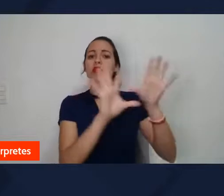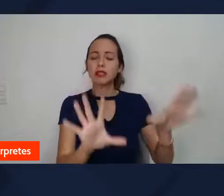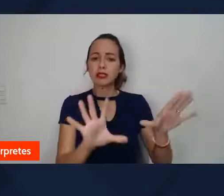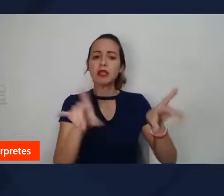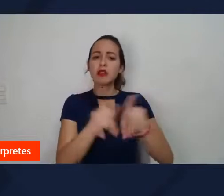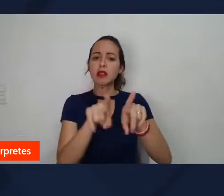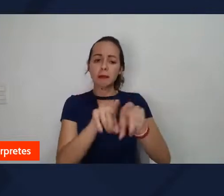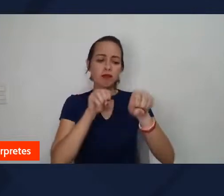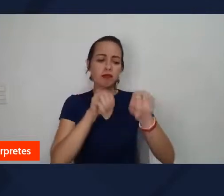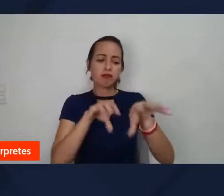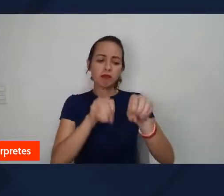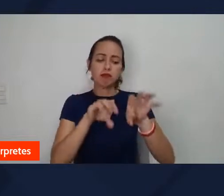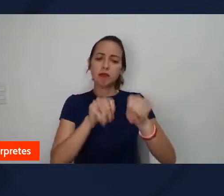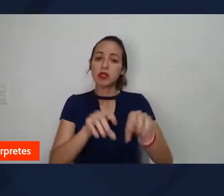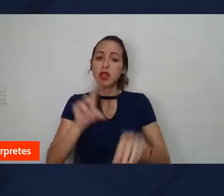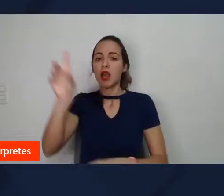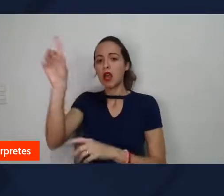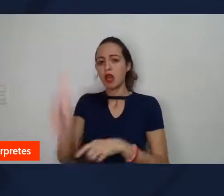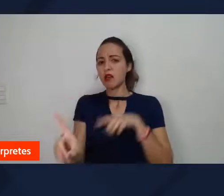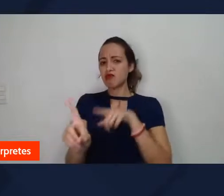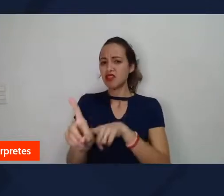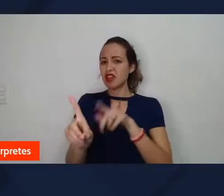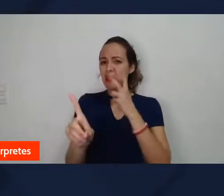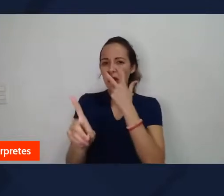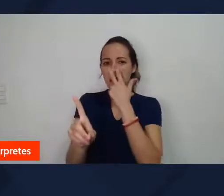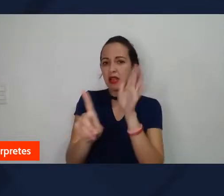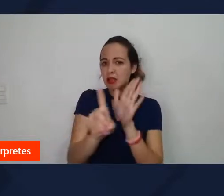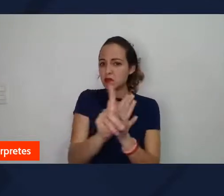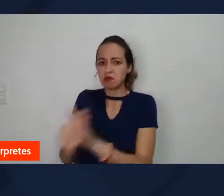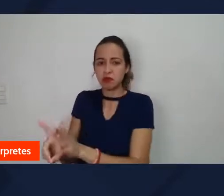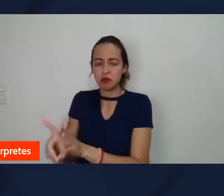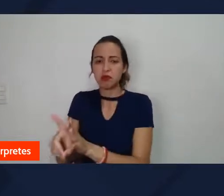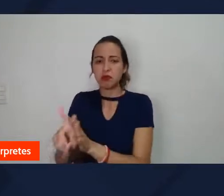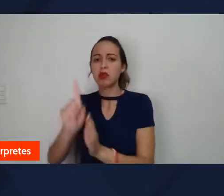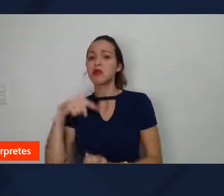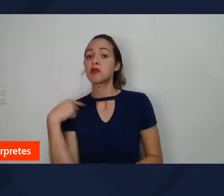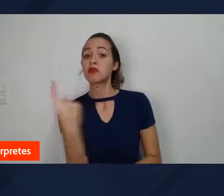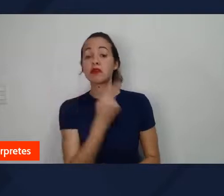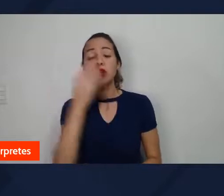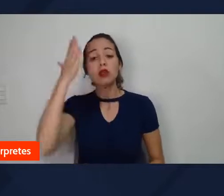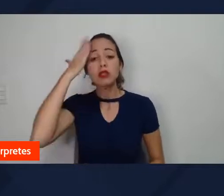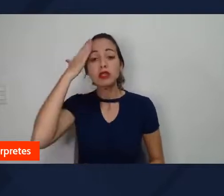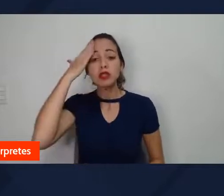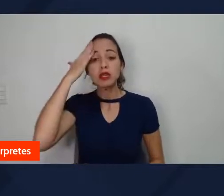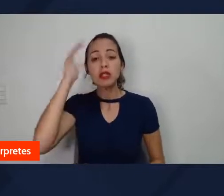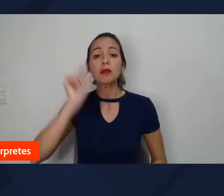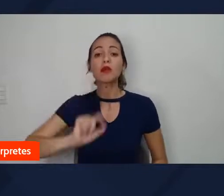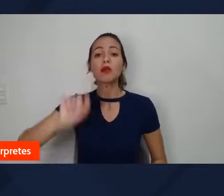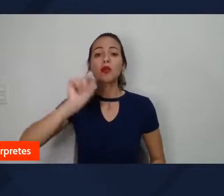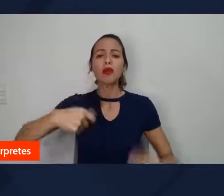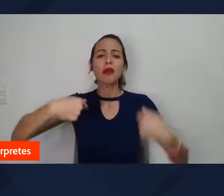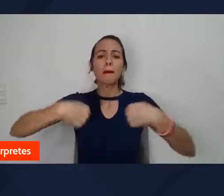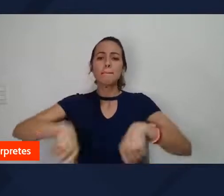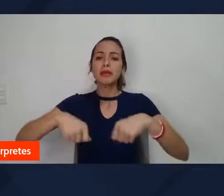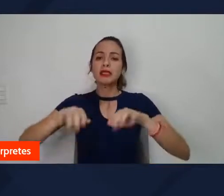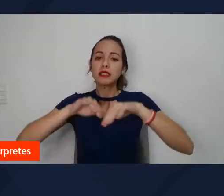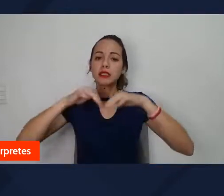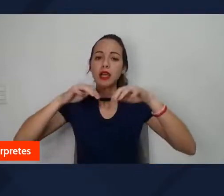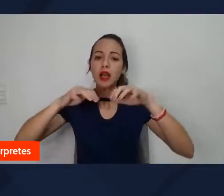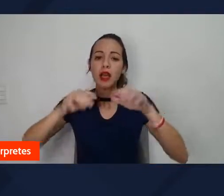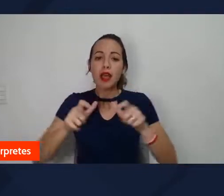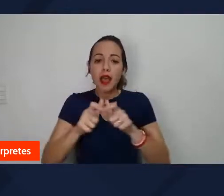aos direitos, compreendemos a necessidade e a vitalidade dos espaços de discussão e